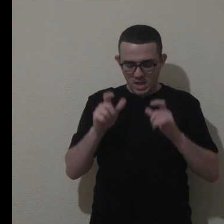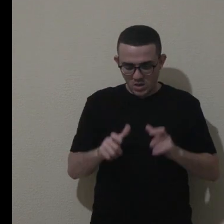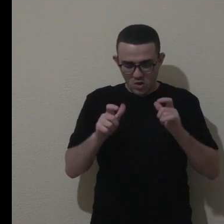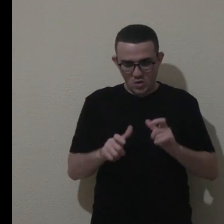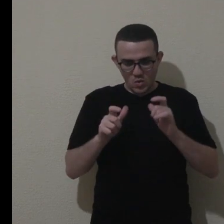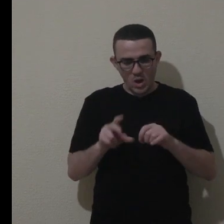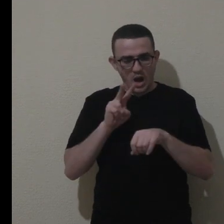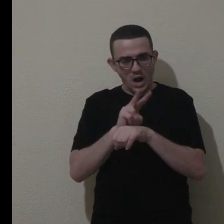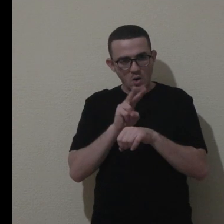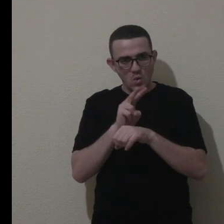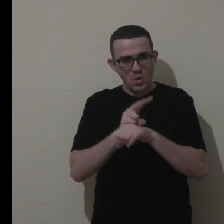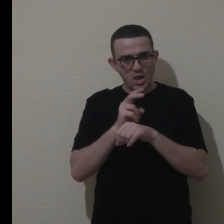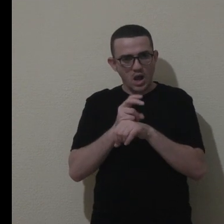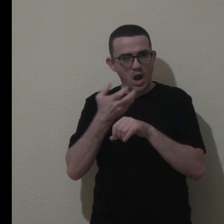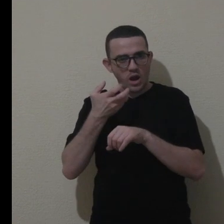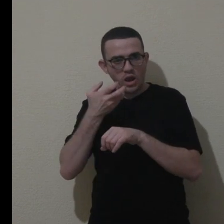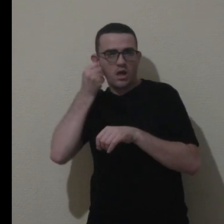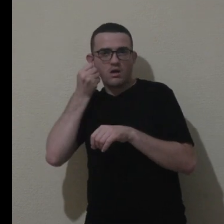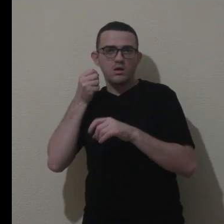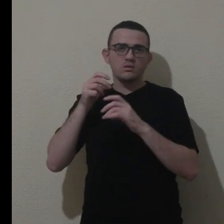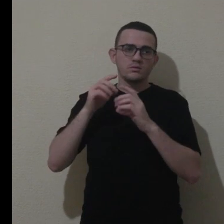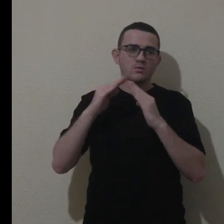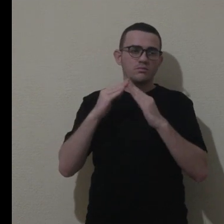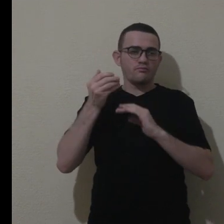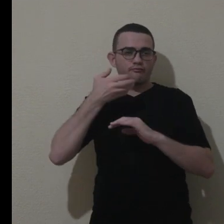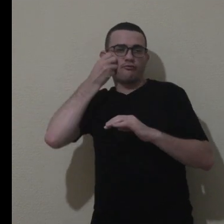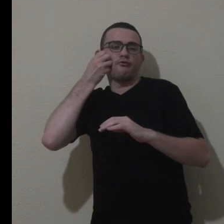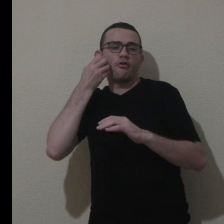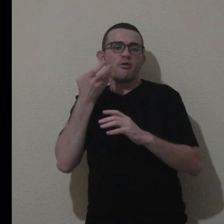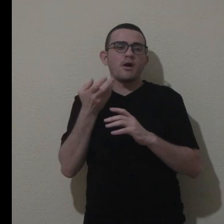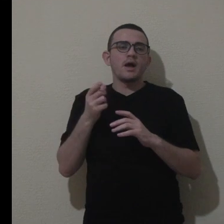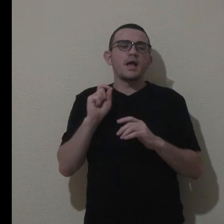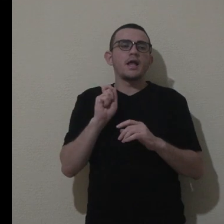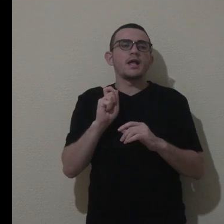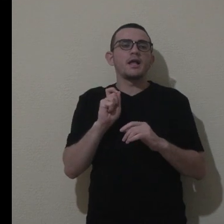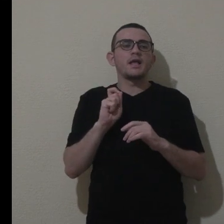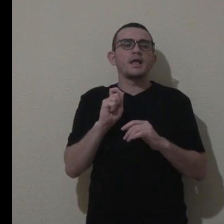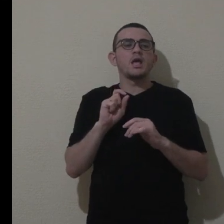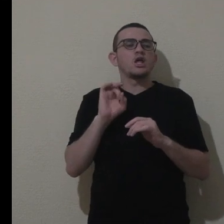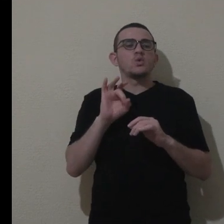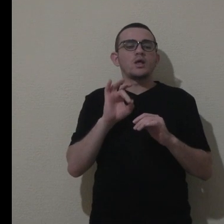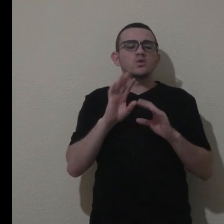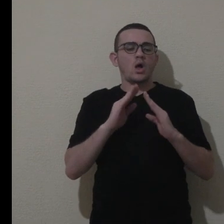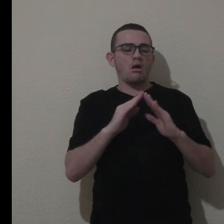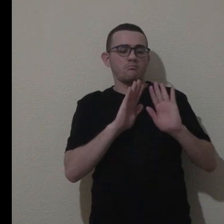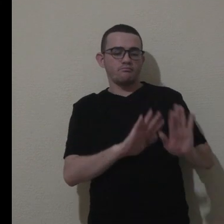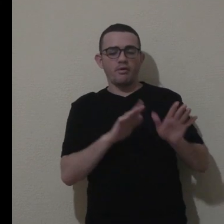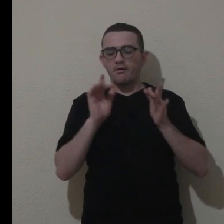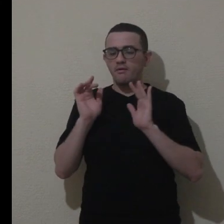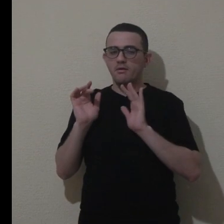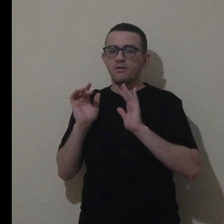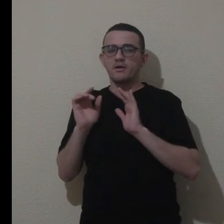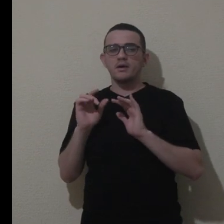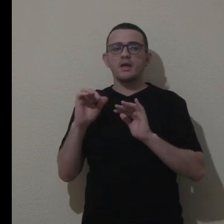esse tipo de cuidado, né, o foster care, que é um cuidado um pouquinho mais, né, do que o cuidado